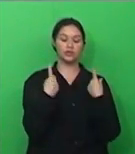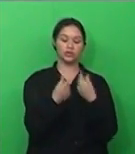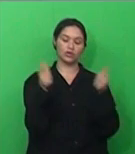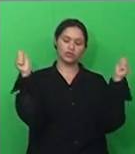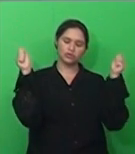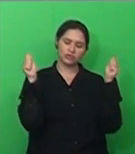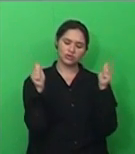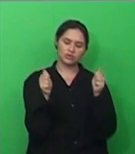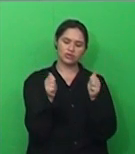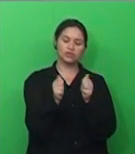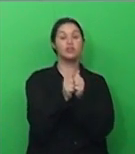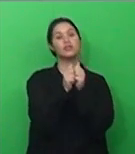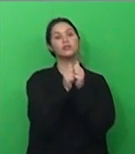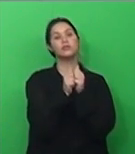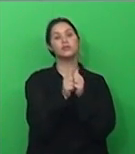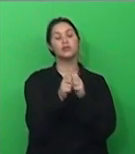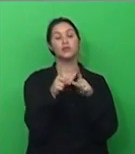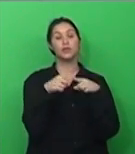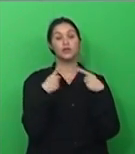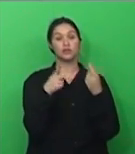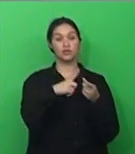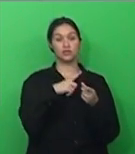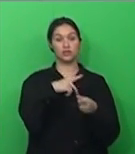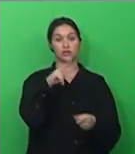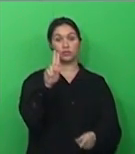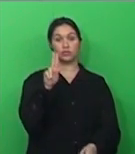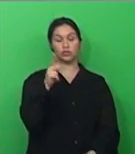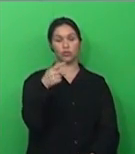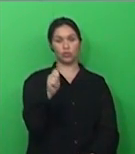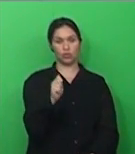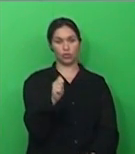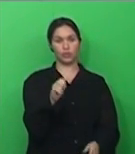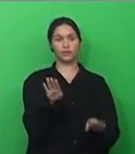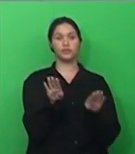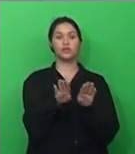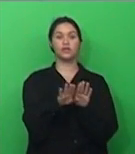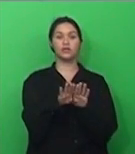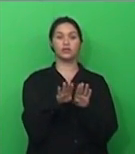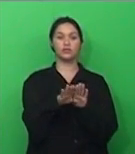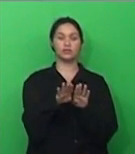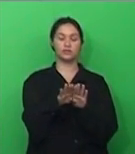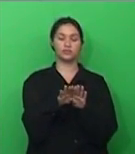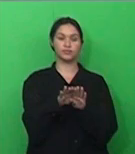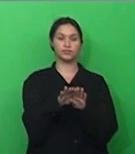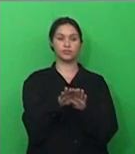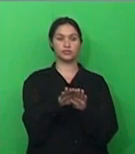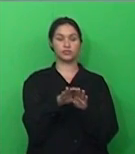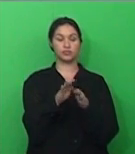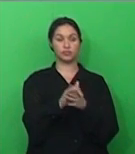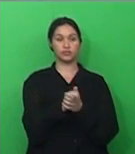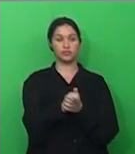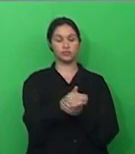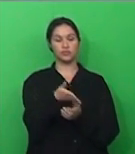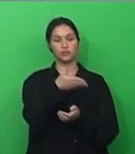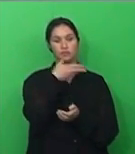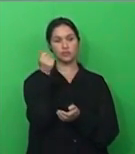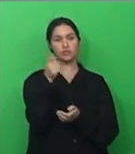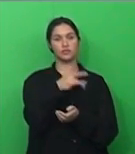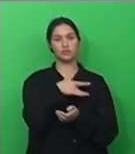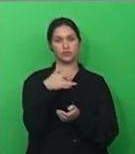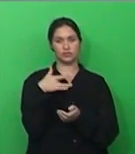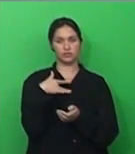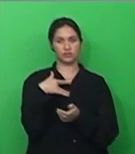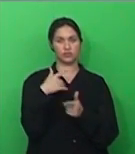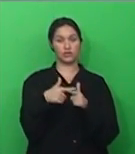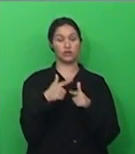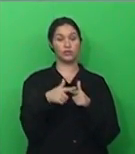UPA da Próspera realmente se torne realidade. Começou pelo governo do Clésio, em 2009, 2010, era para ser inaugurado em